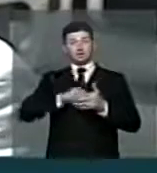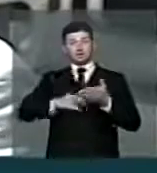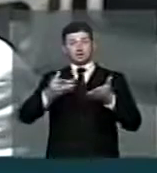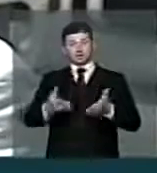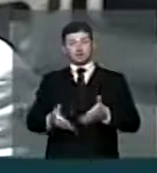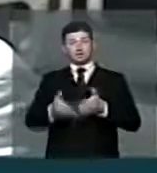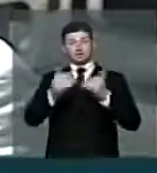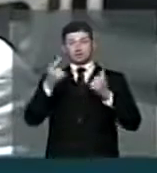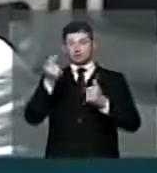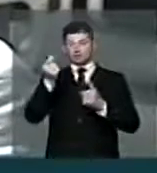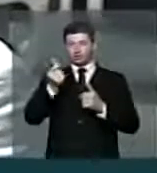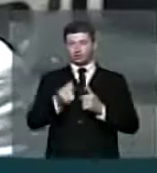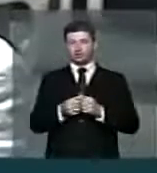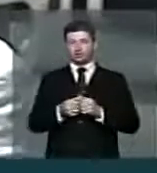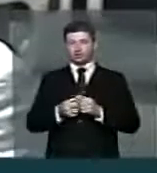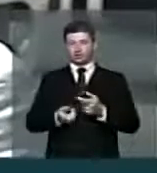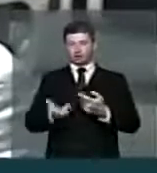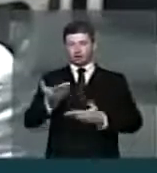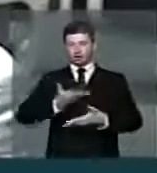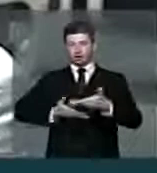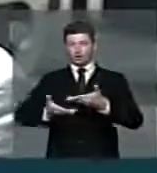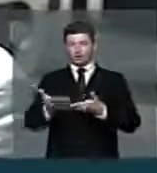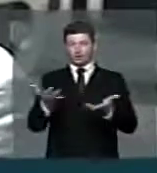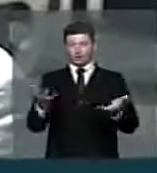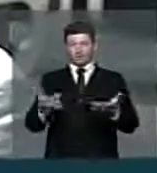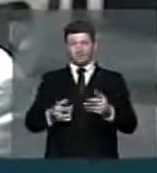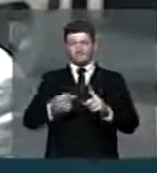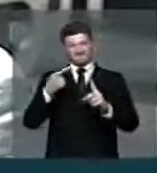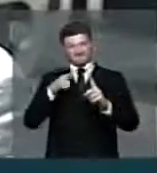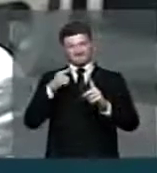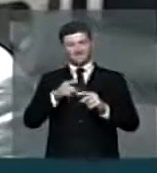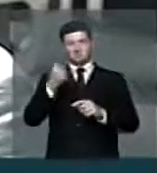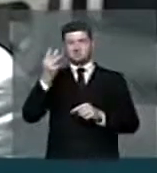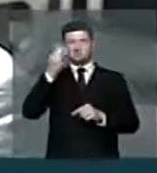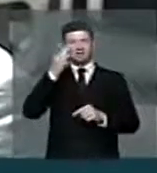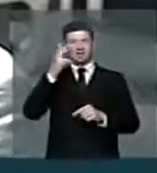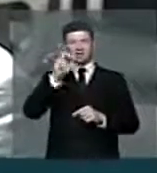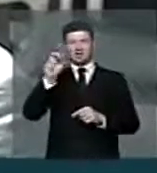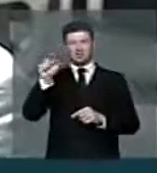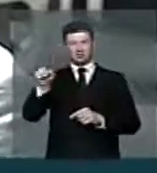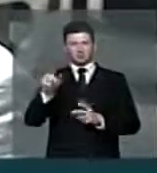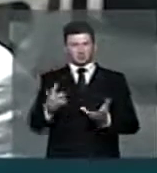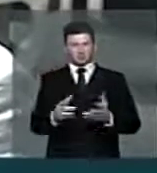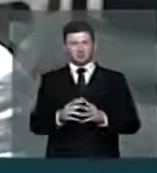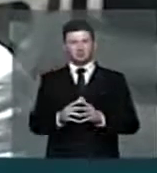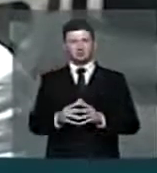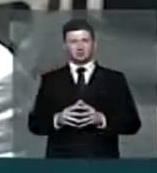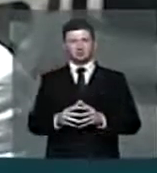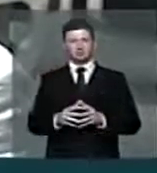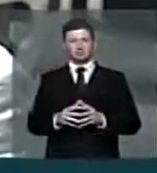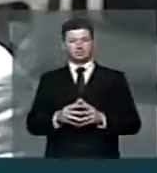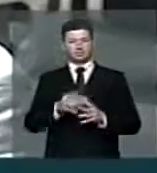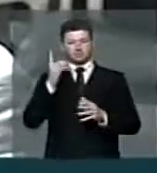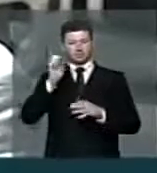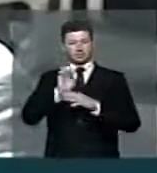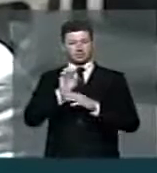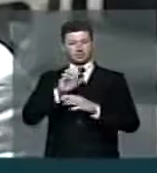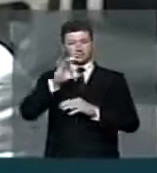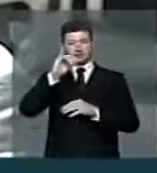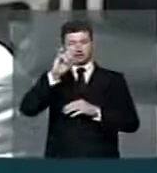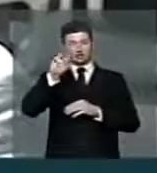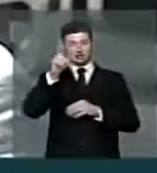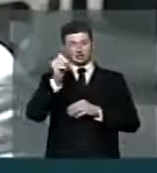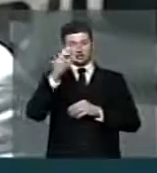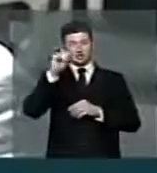pedindo dinheiro de volta, de 1.500.000, para a deputada estadual Cidinha Campos, também a